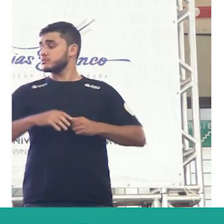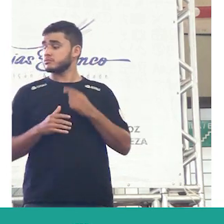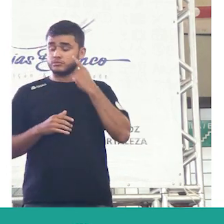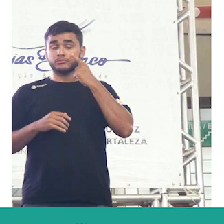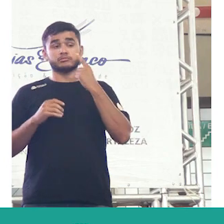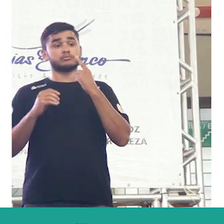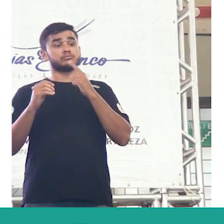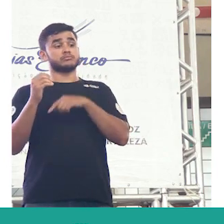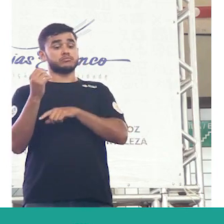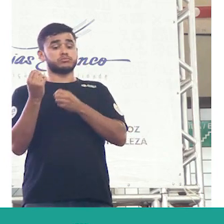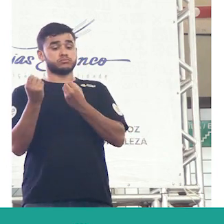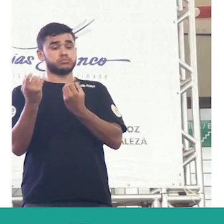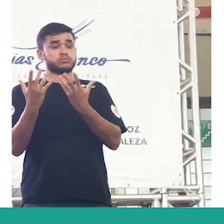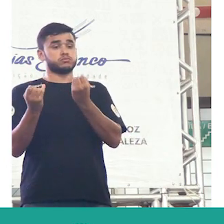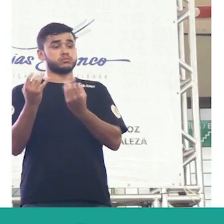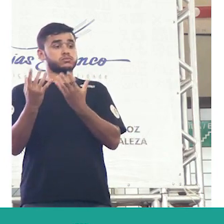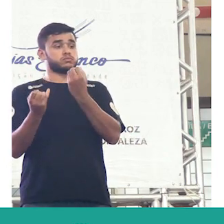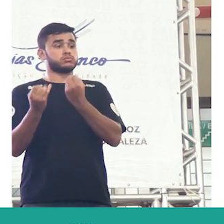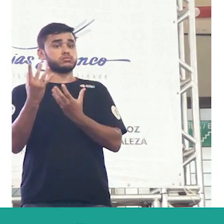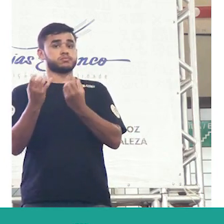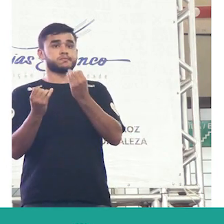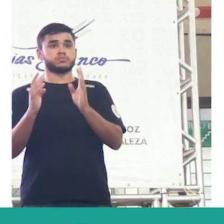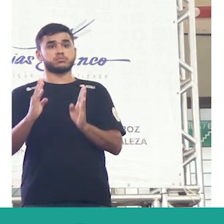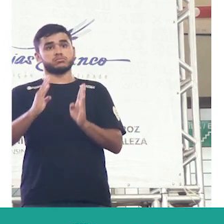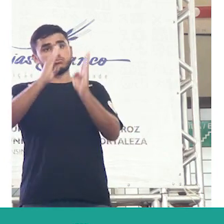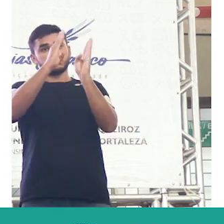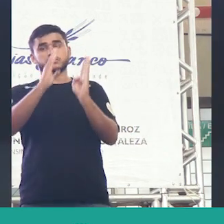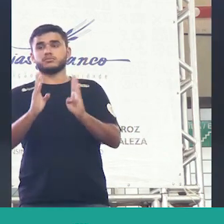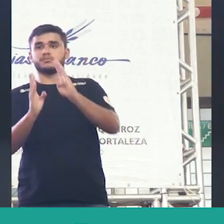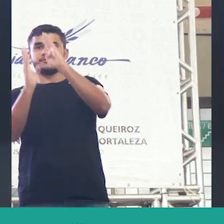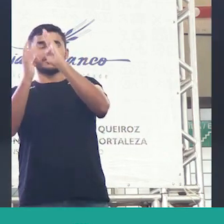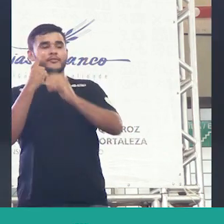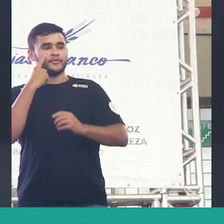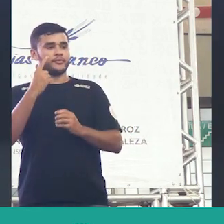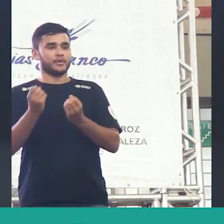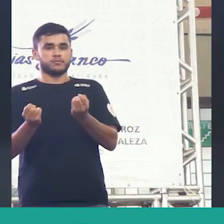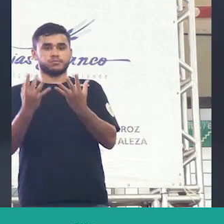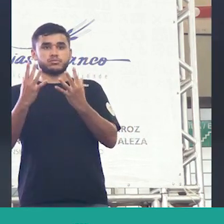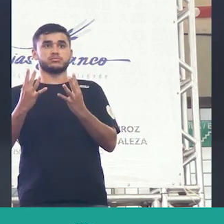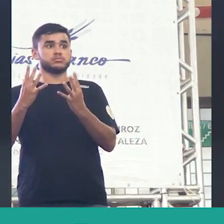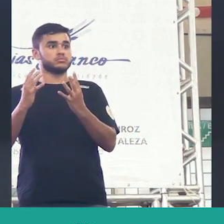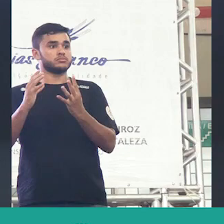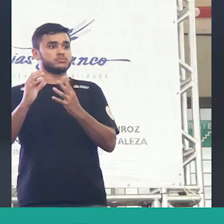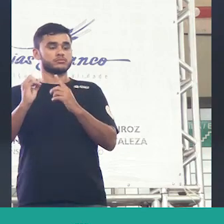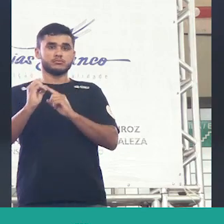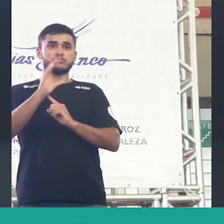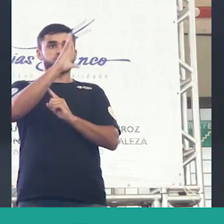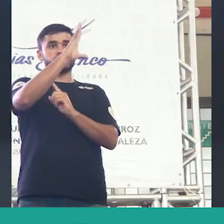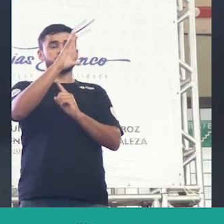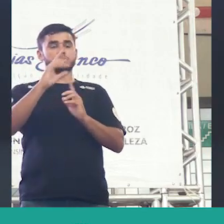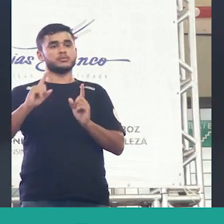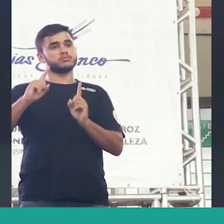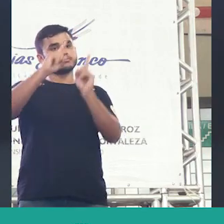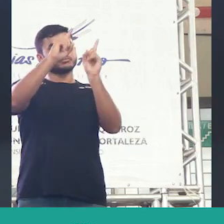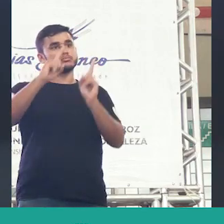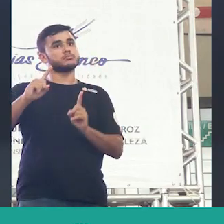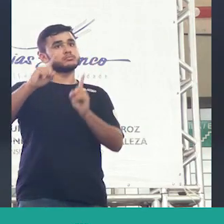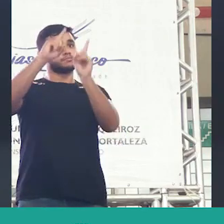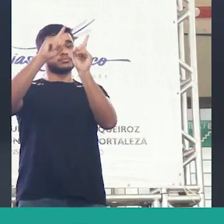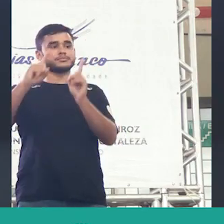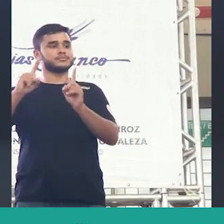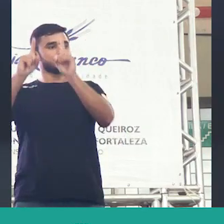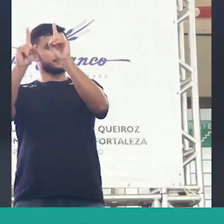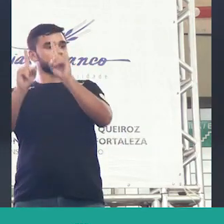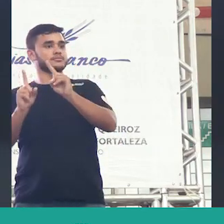holofote e provocar que esses raios saiam todos paralelos, vocês podem ver, pessoal, que eles não divergem e nem convergem.